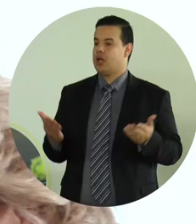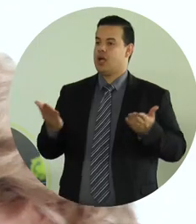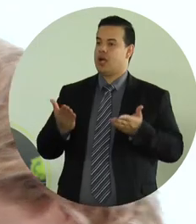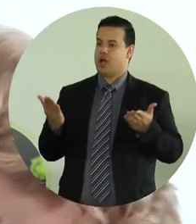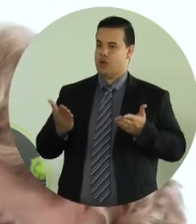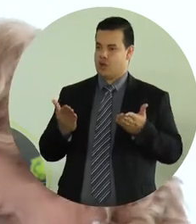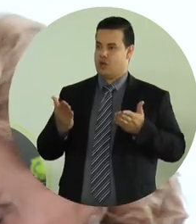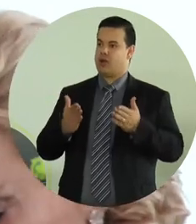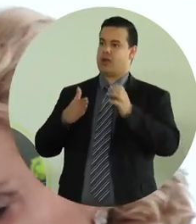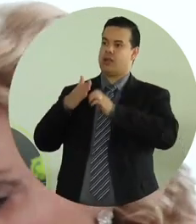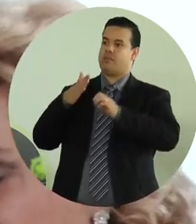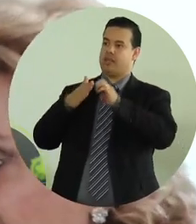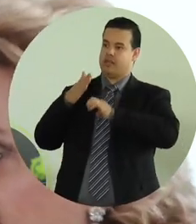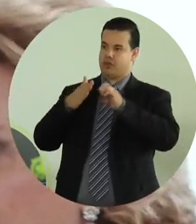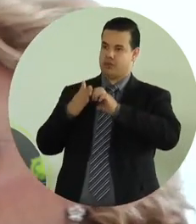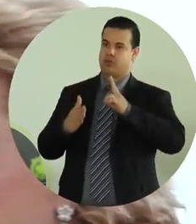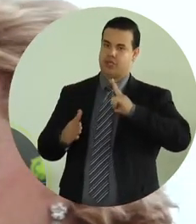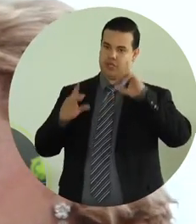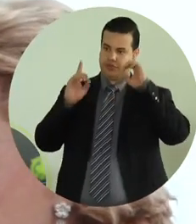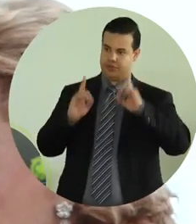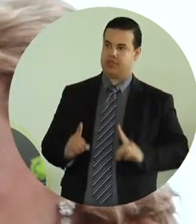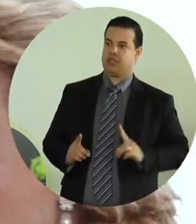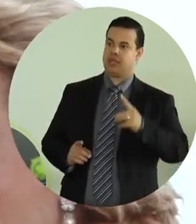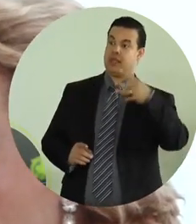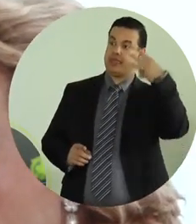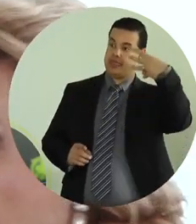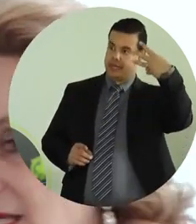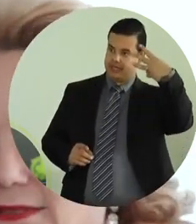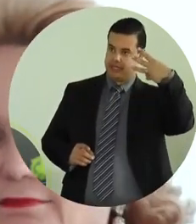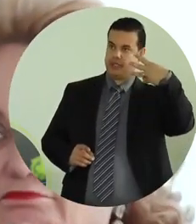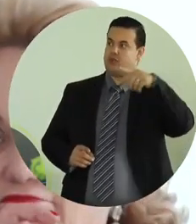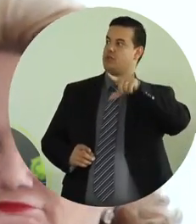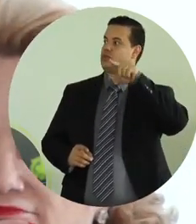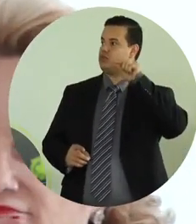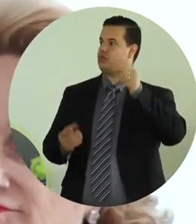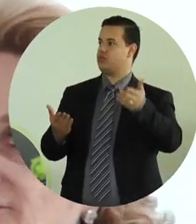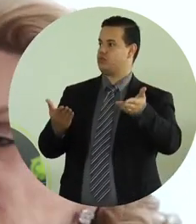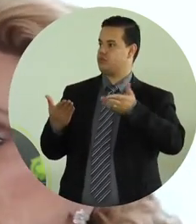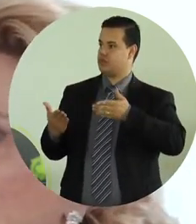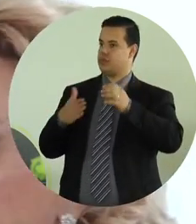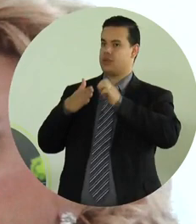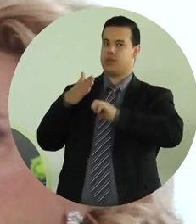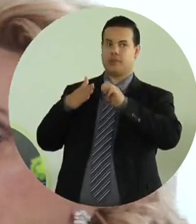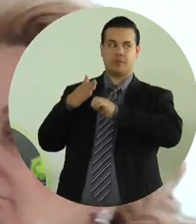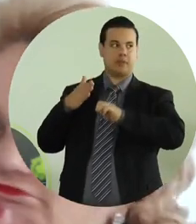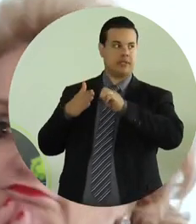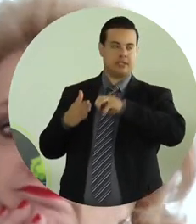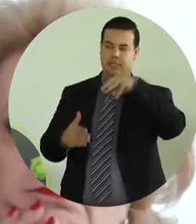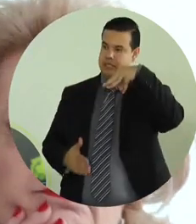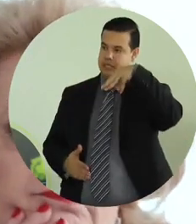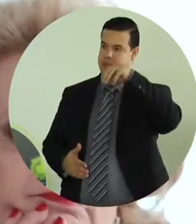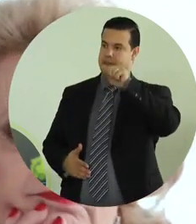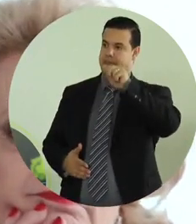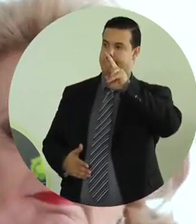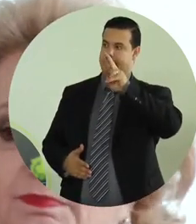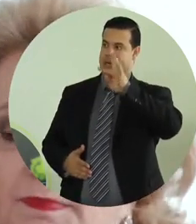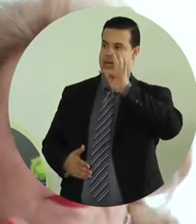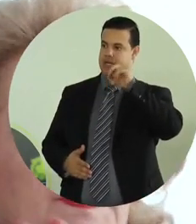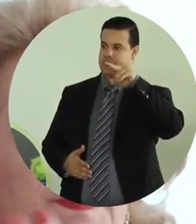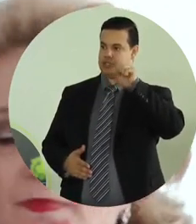Empreendedores com Deficiência. Em terceiro lugar, chamamos a empresa do Chaveiro Martins.